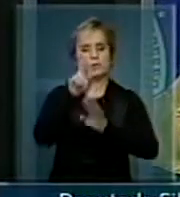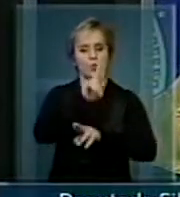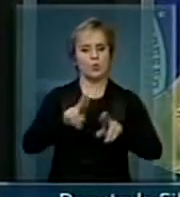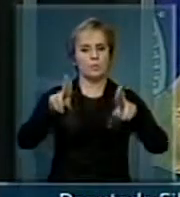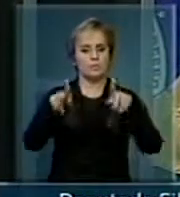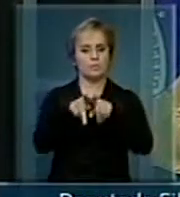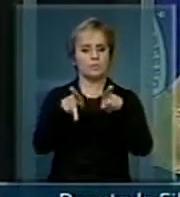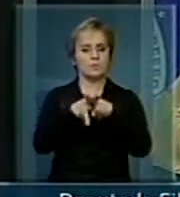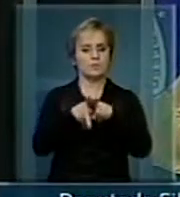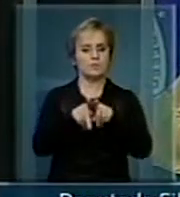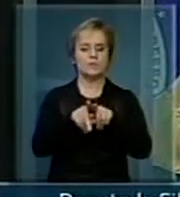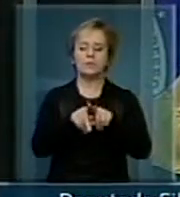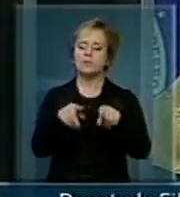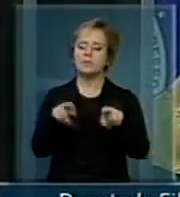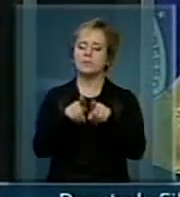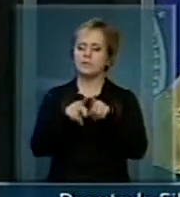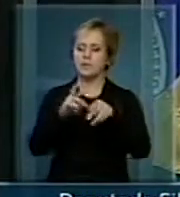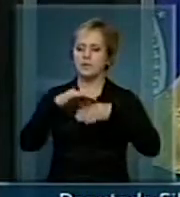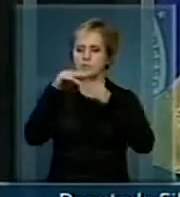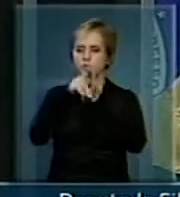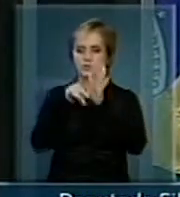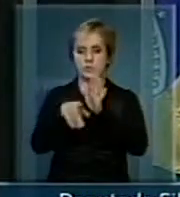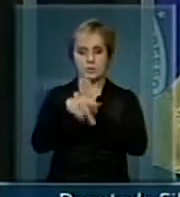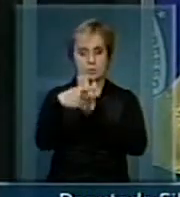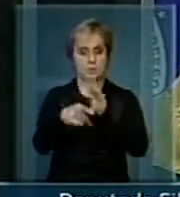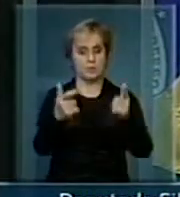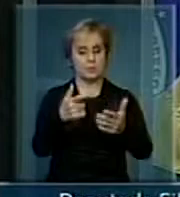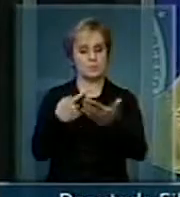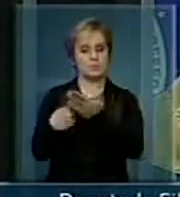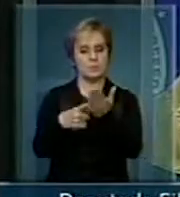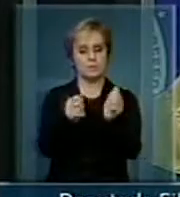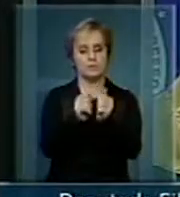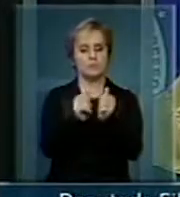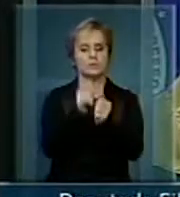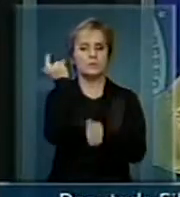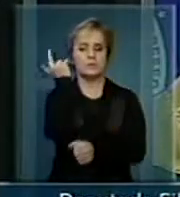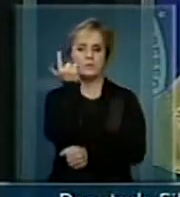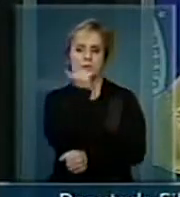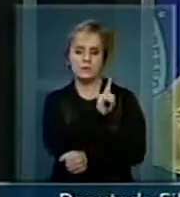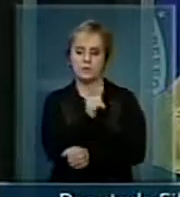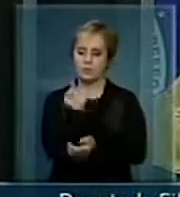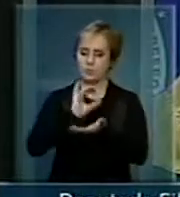ou dirigentes locais a participar das negociações para conseguir